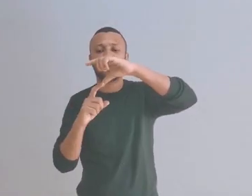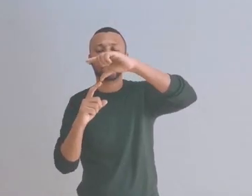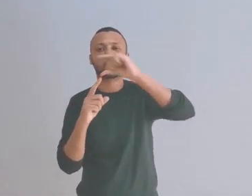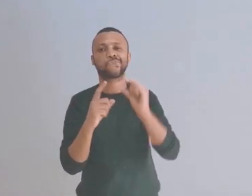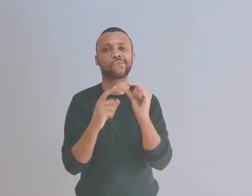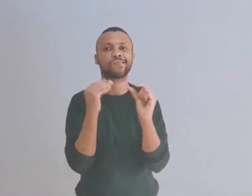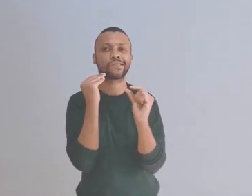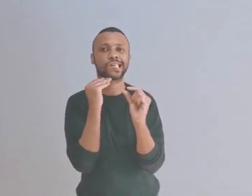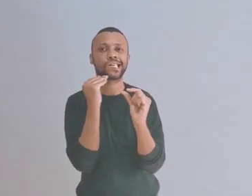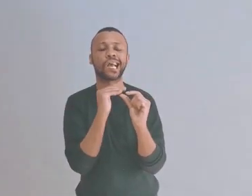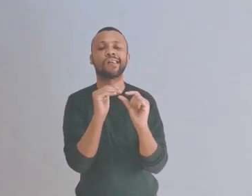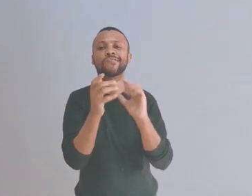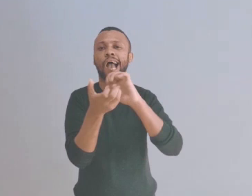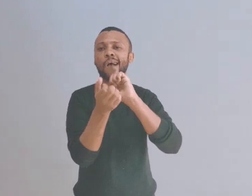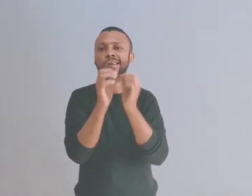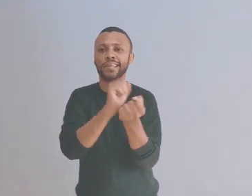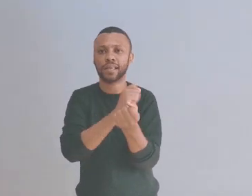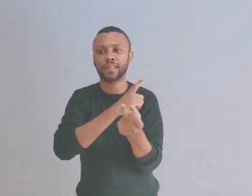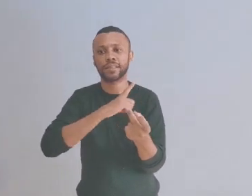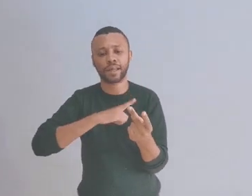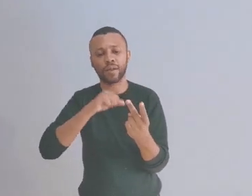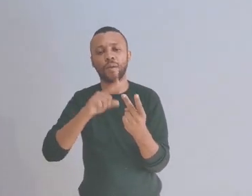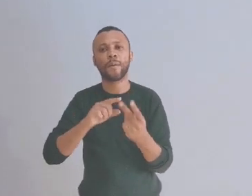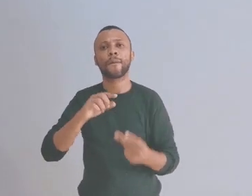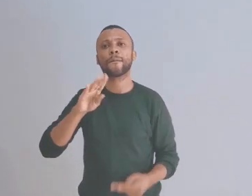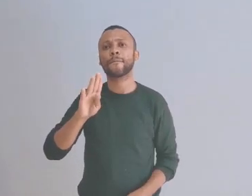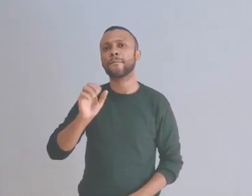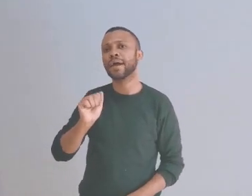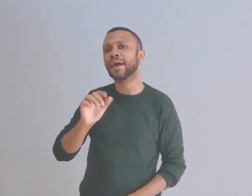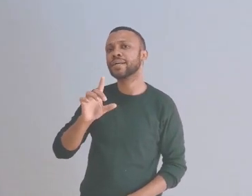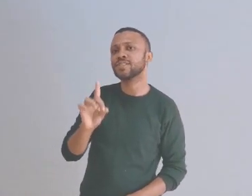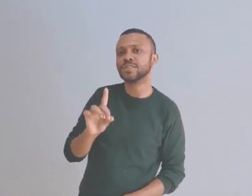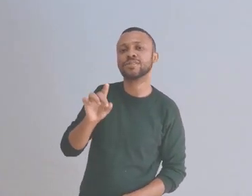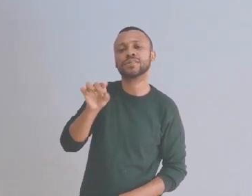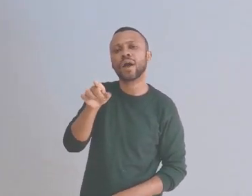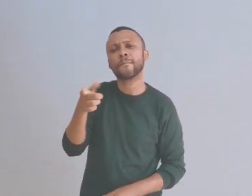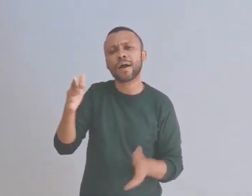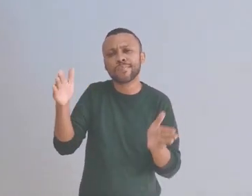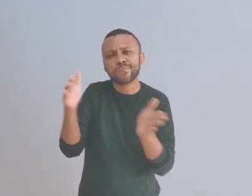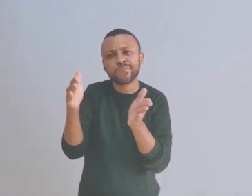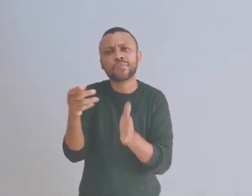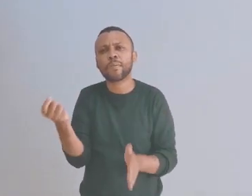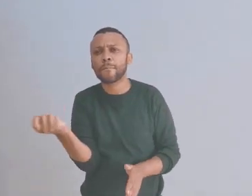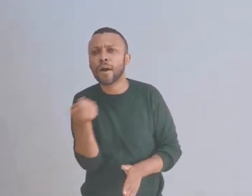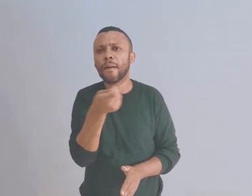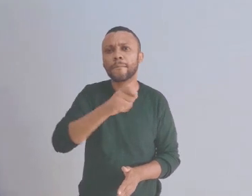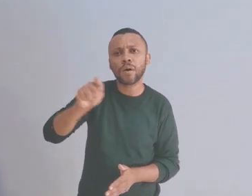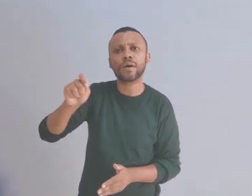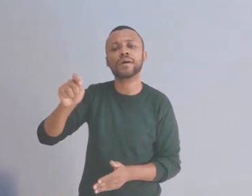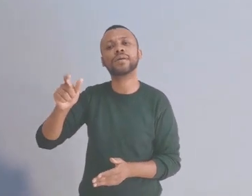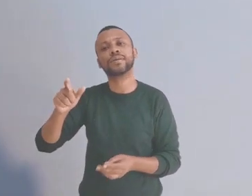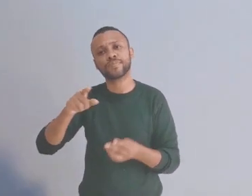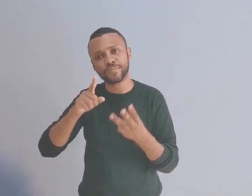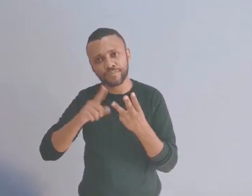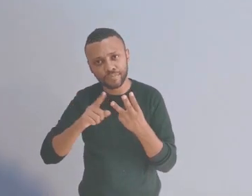também, além do badminton, tem um padminton, que é tipo uma raquete menorzinha. Temos o badminton, que você agora